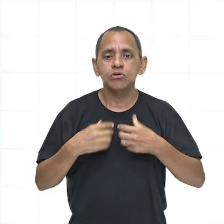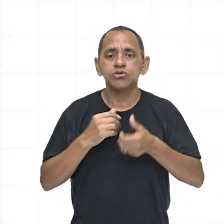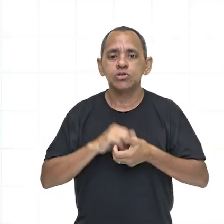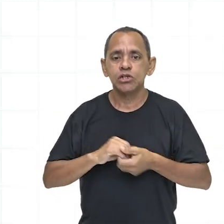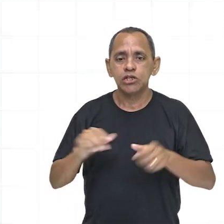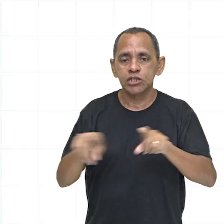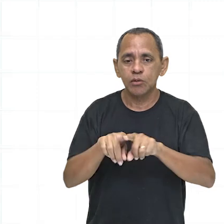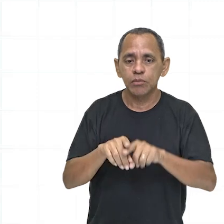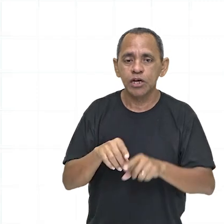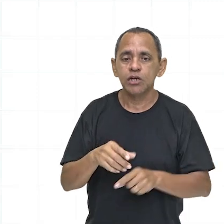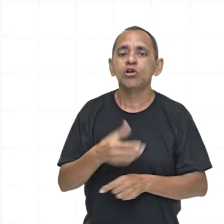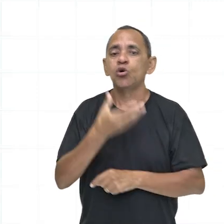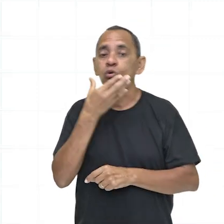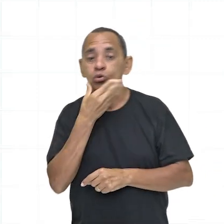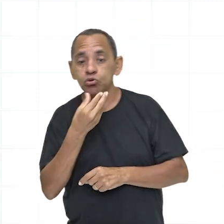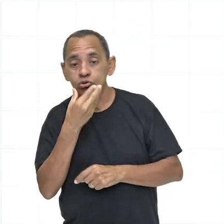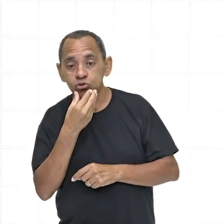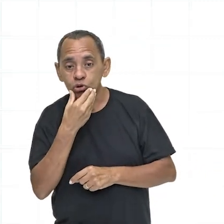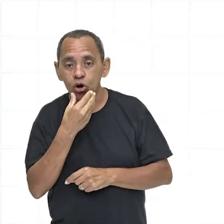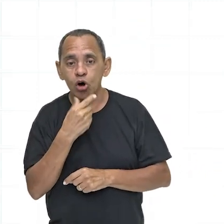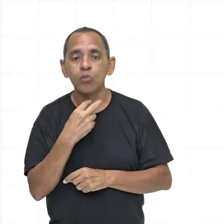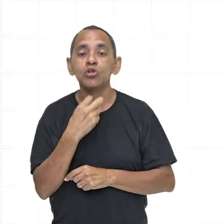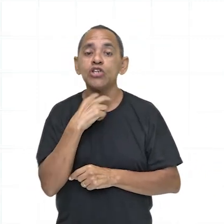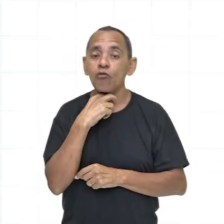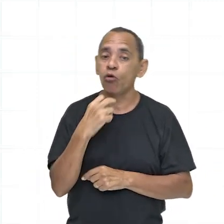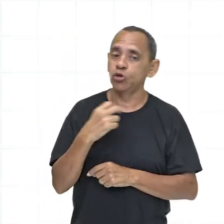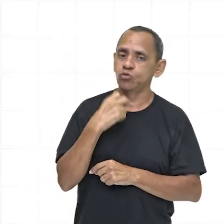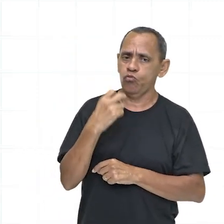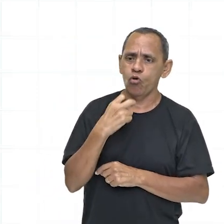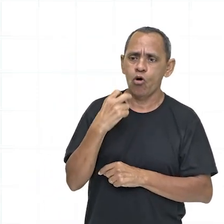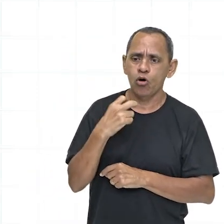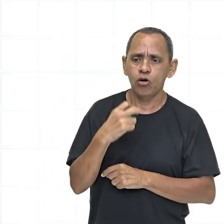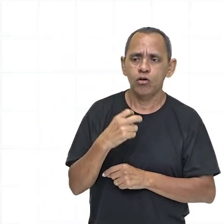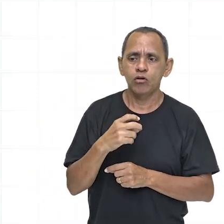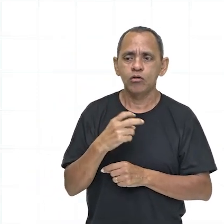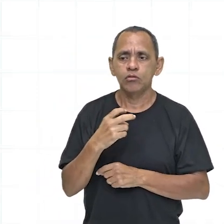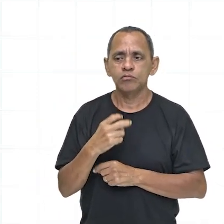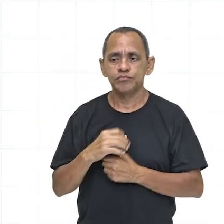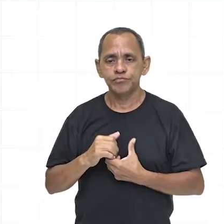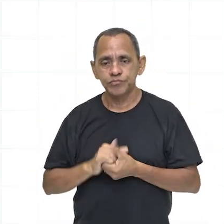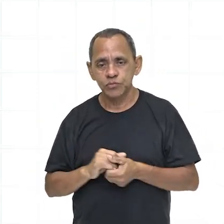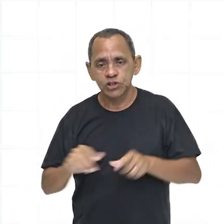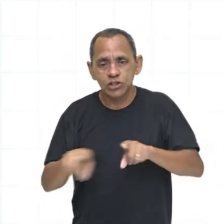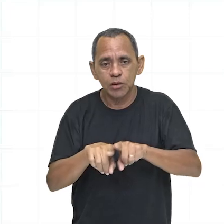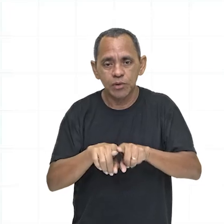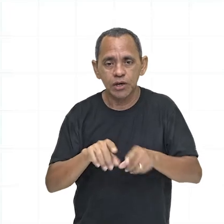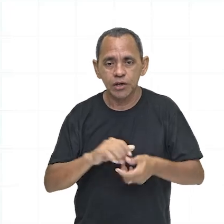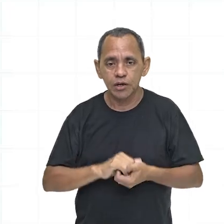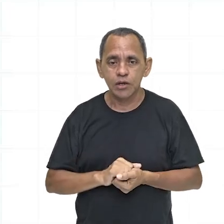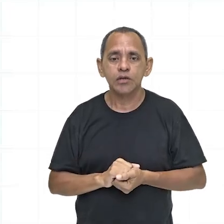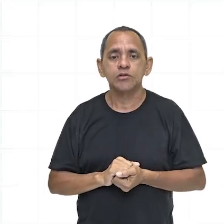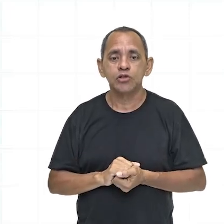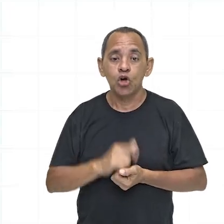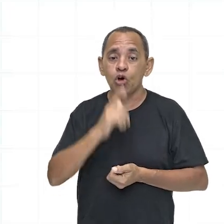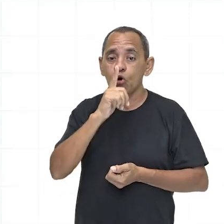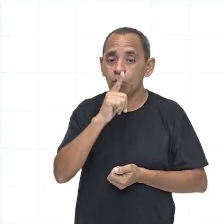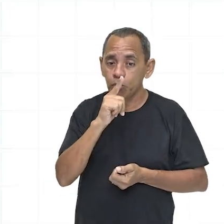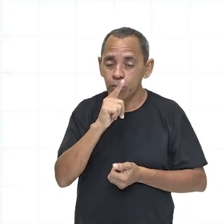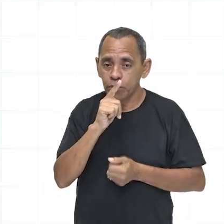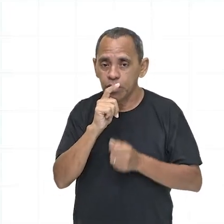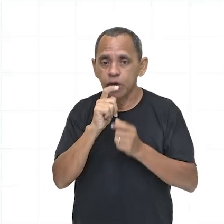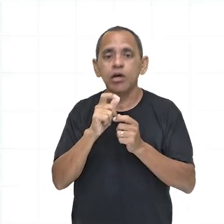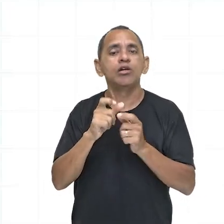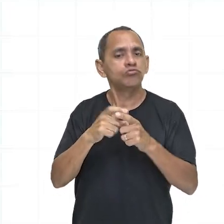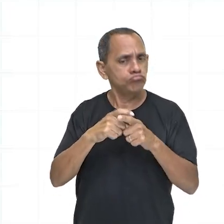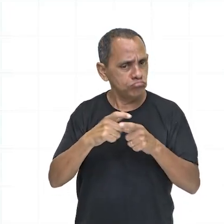mais forte, a voz vai se tornando mais grossa, aumento peniano, todas as